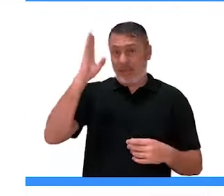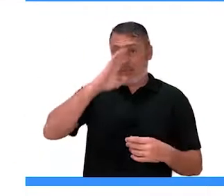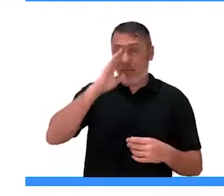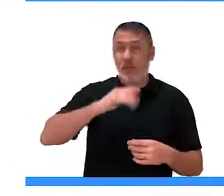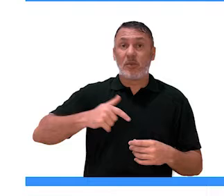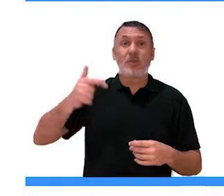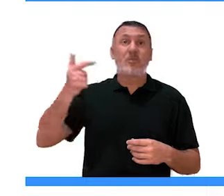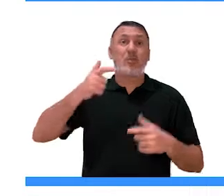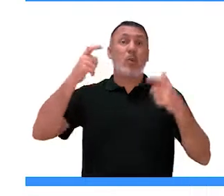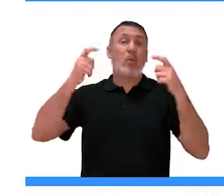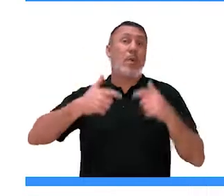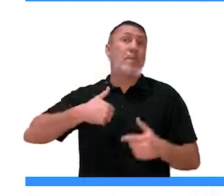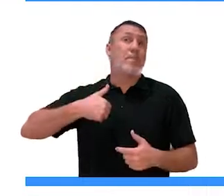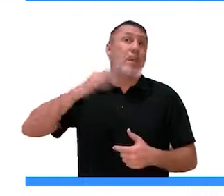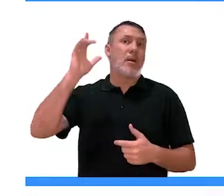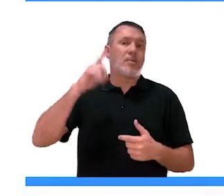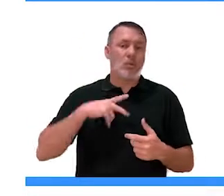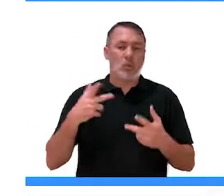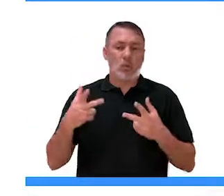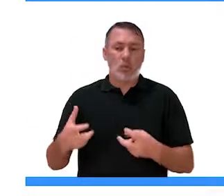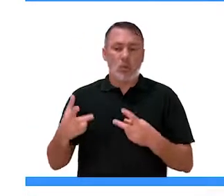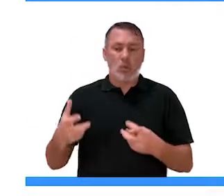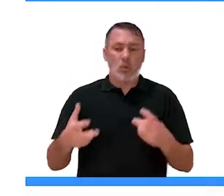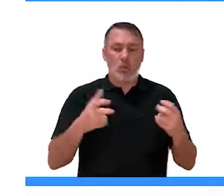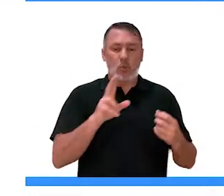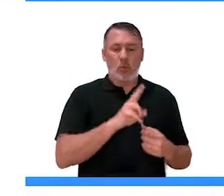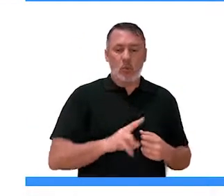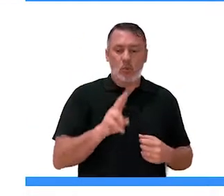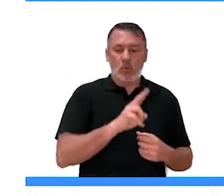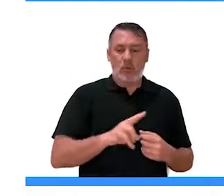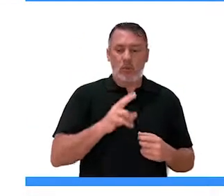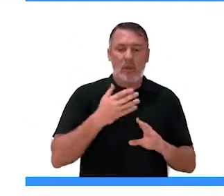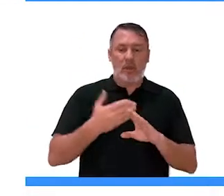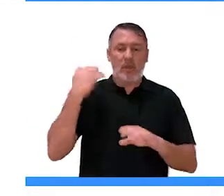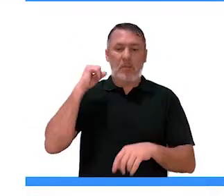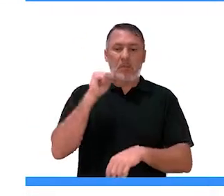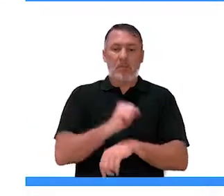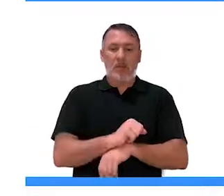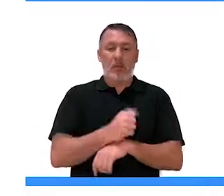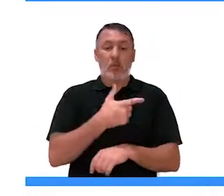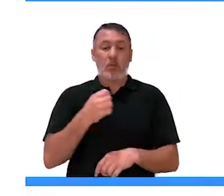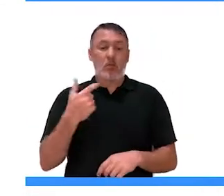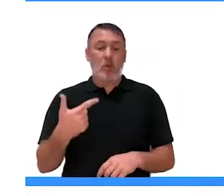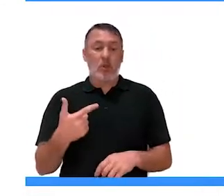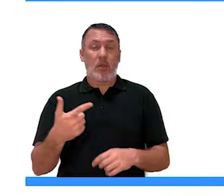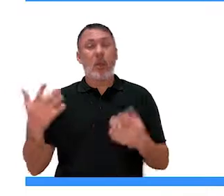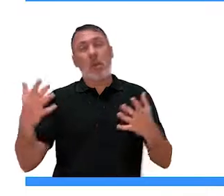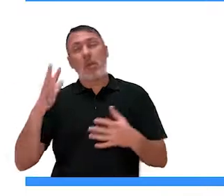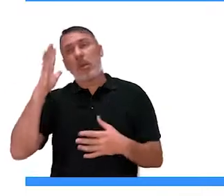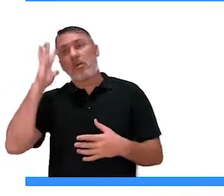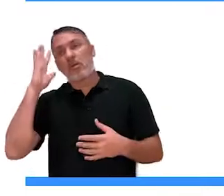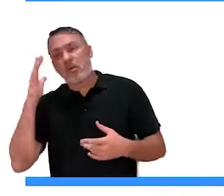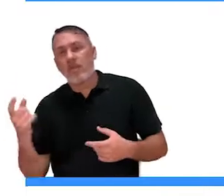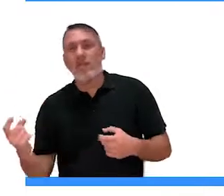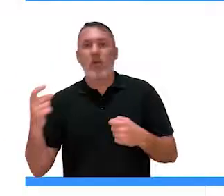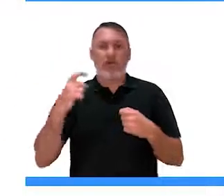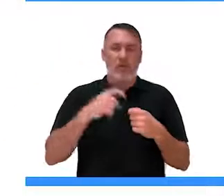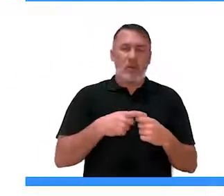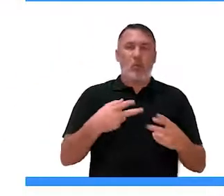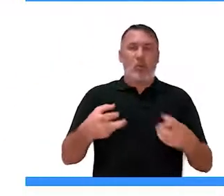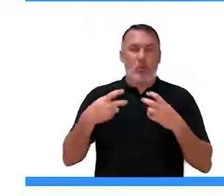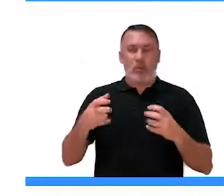reserva do mundo desses metais, parou de extraí-los e usá-los em 2002. Agora volta a pensar em retomar essa